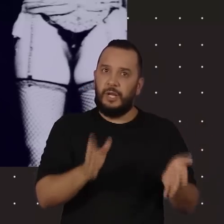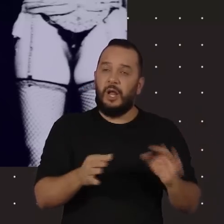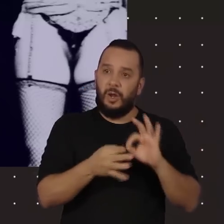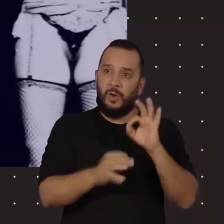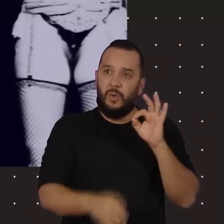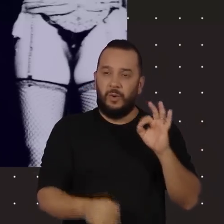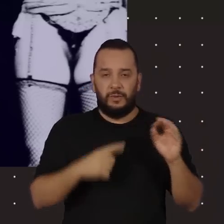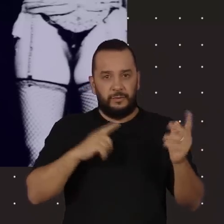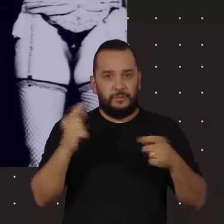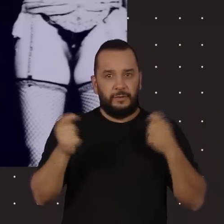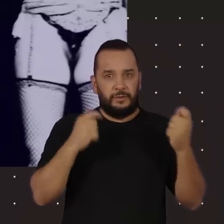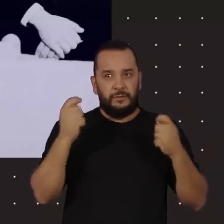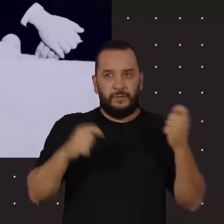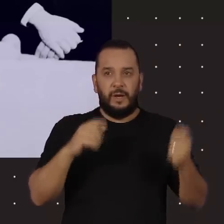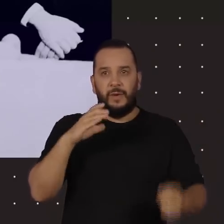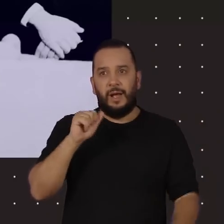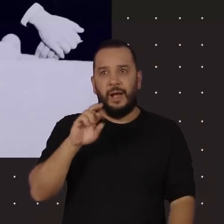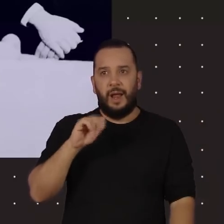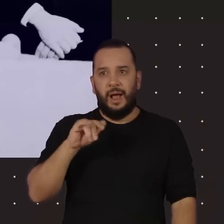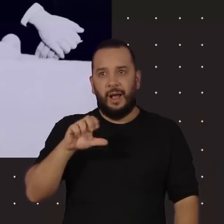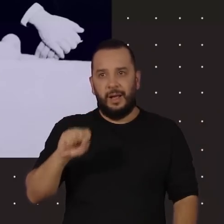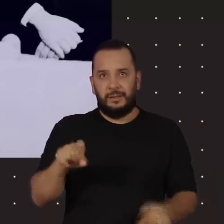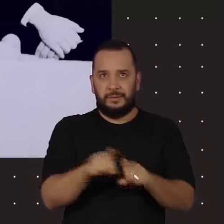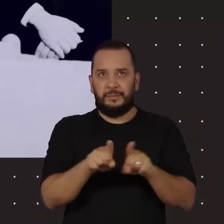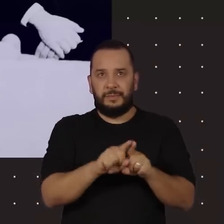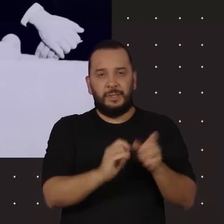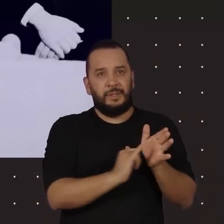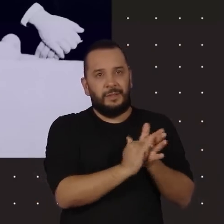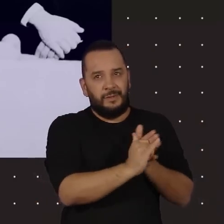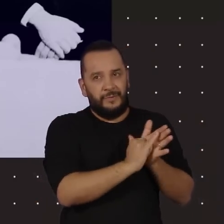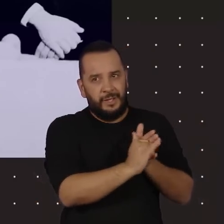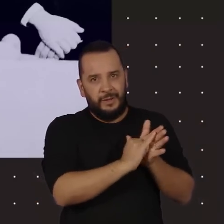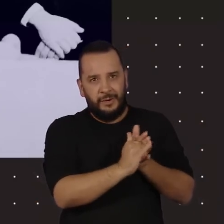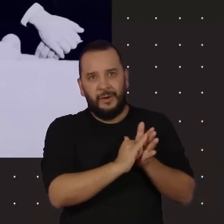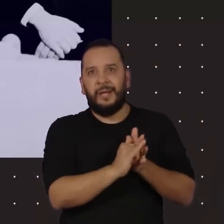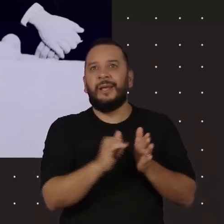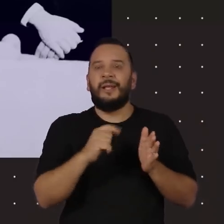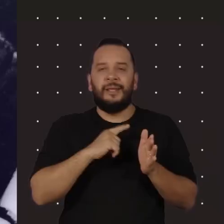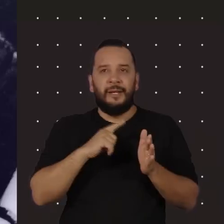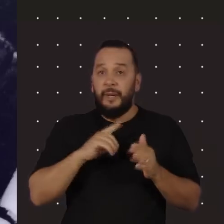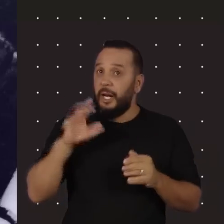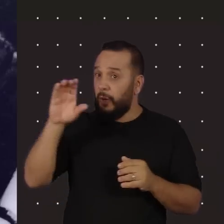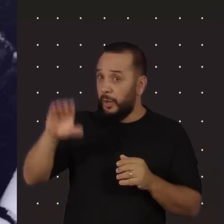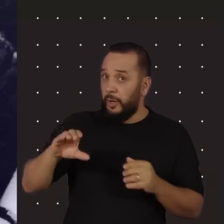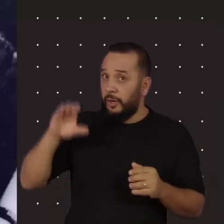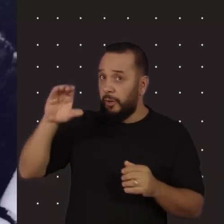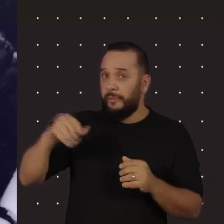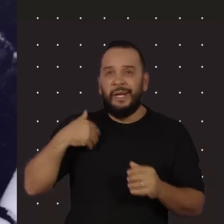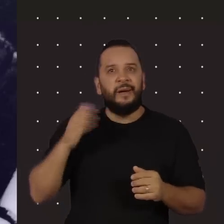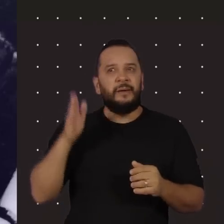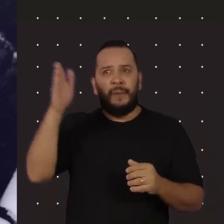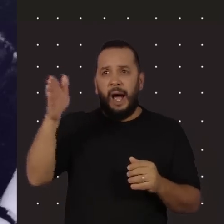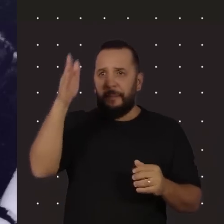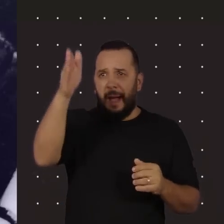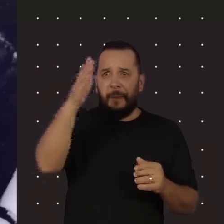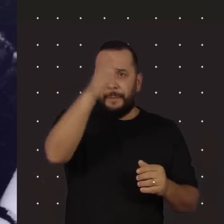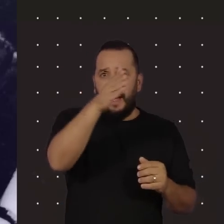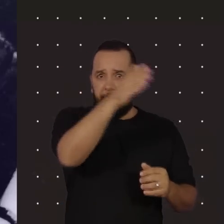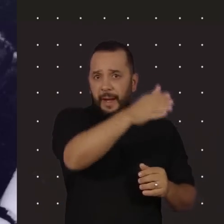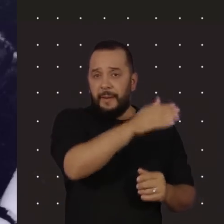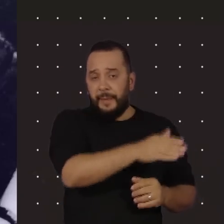de Caracas, fomos para Nova York, Manizales, na Colômbia, enfim. Começamos a ter uma